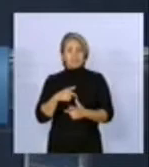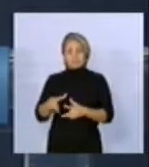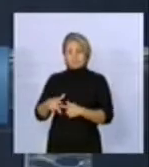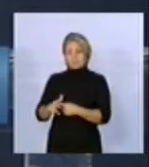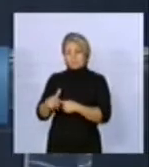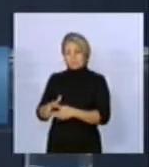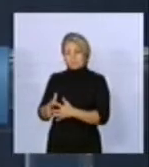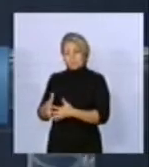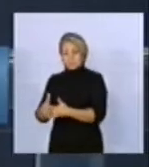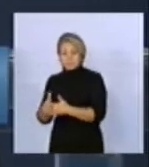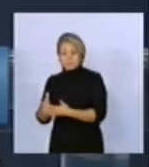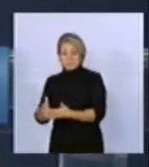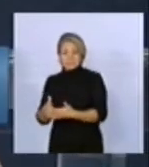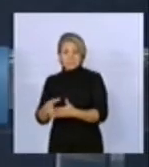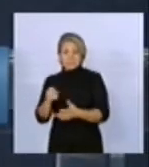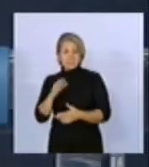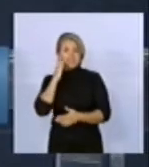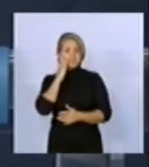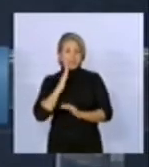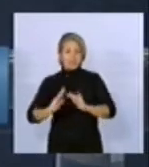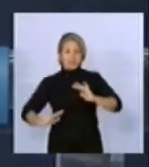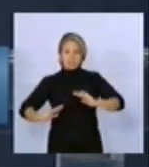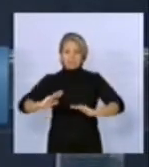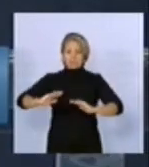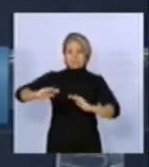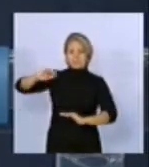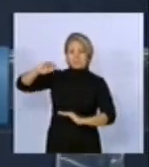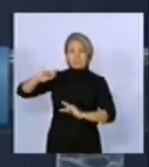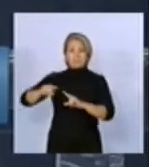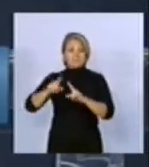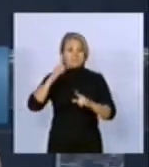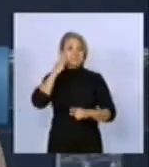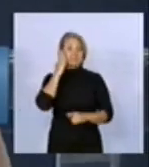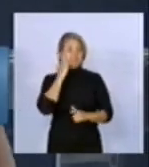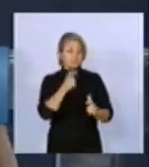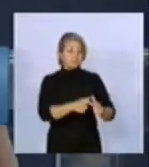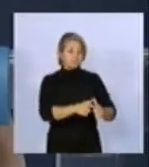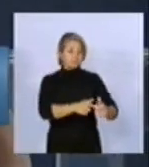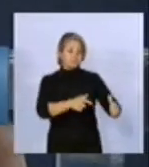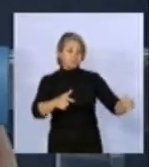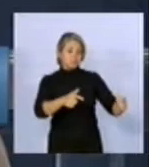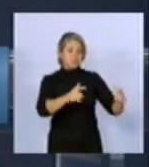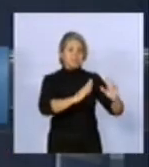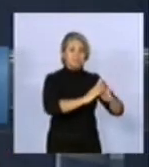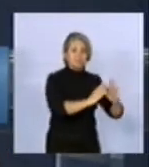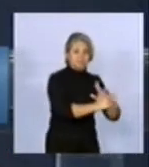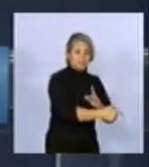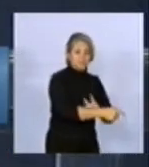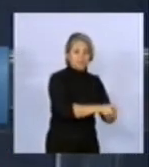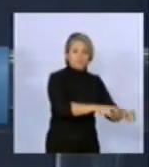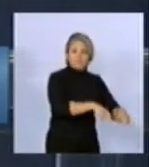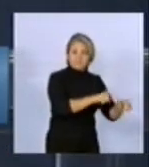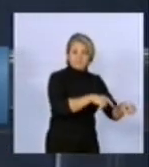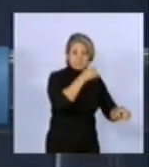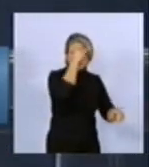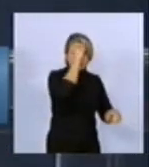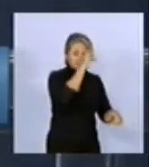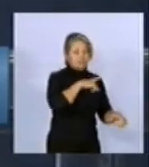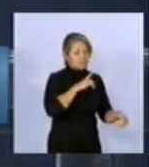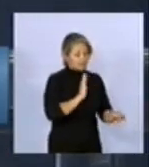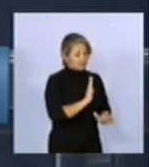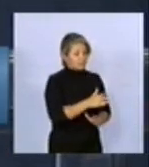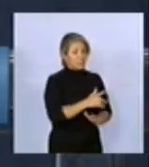em conta a declividade Mas se nós levarmos em conta o tamanho das propriedades Eu tenho 50 por cento da nossa